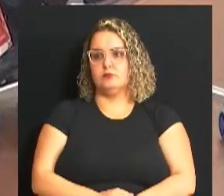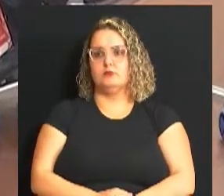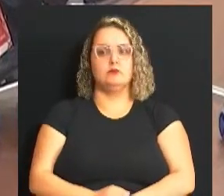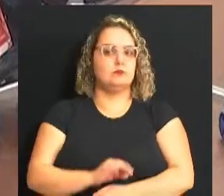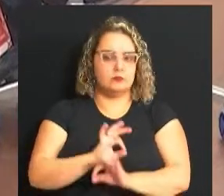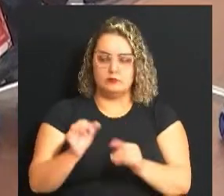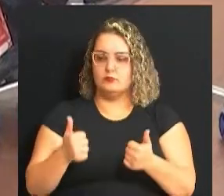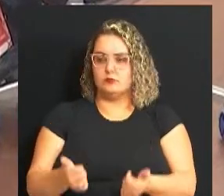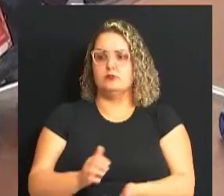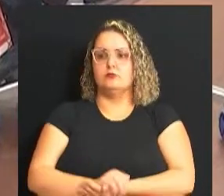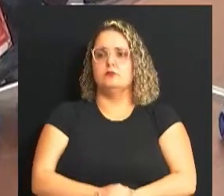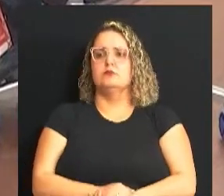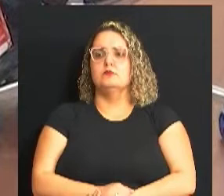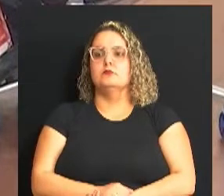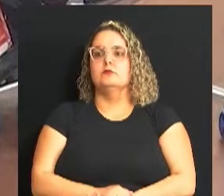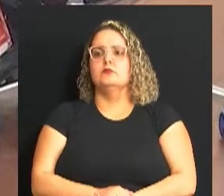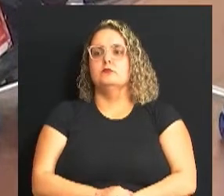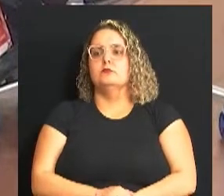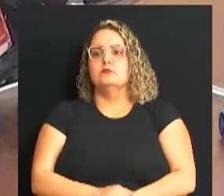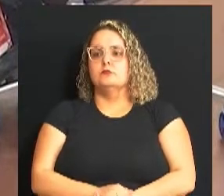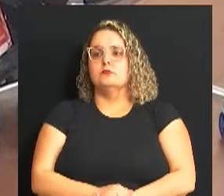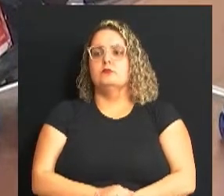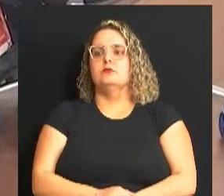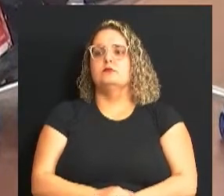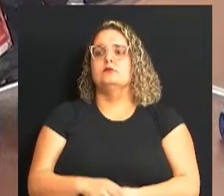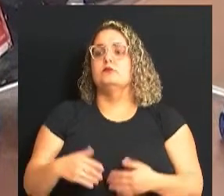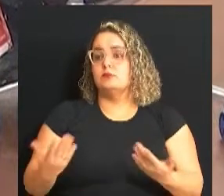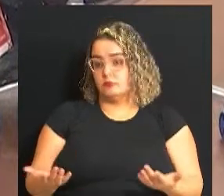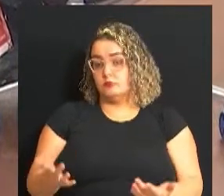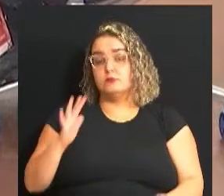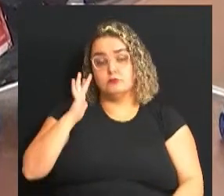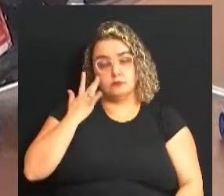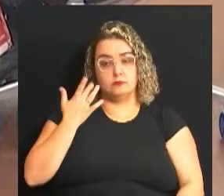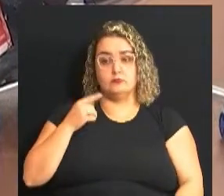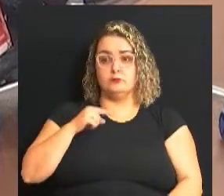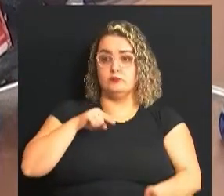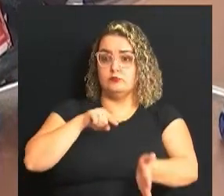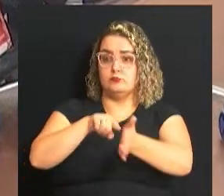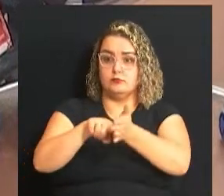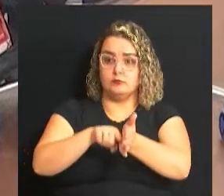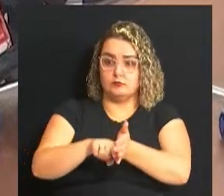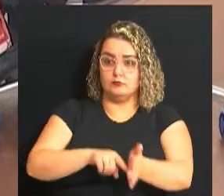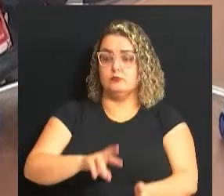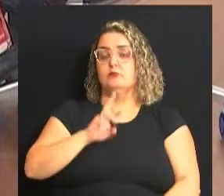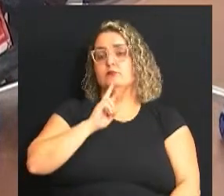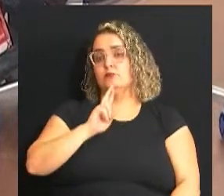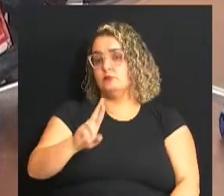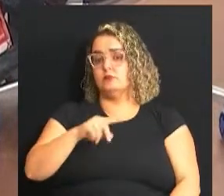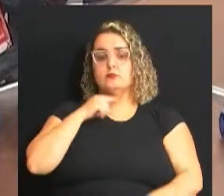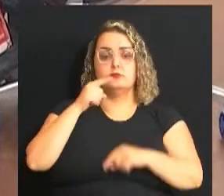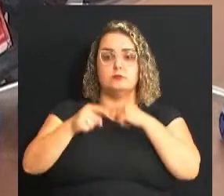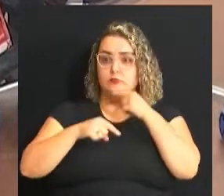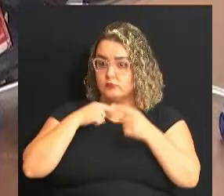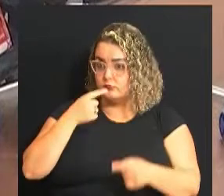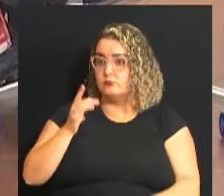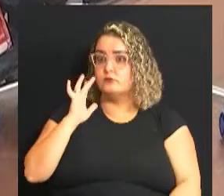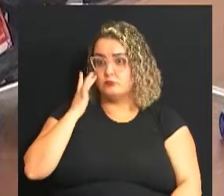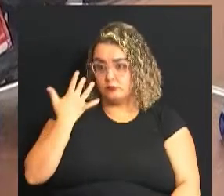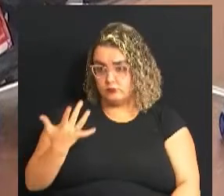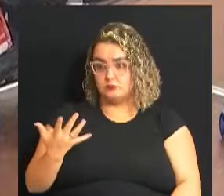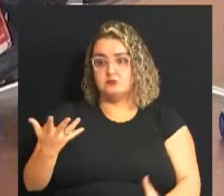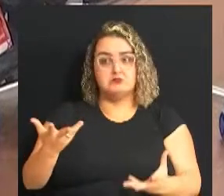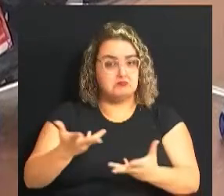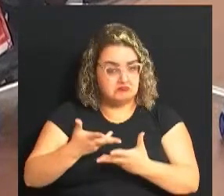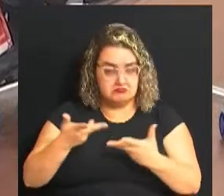tranquilo. Então, acho que superados todos os questionamentos, todas as dúvidas, acho que foi uma belíssima